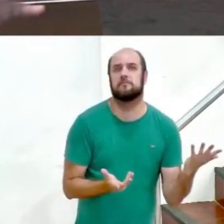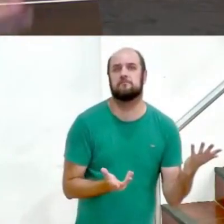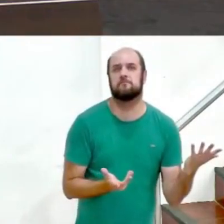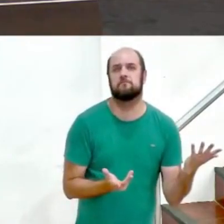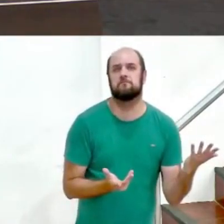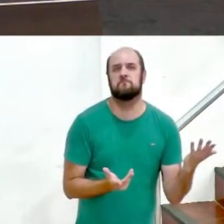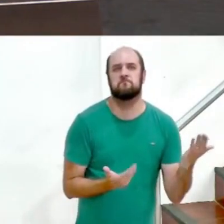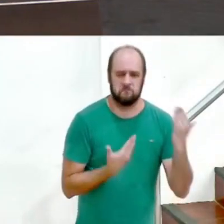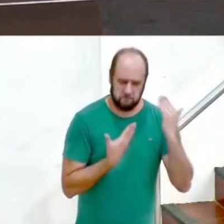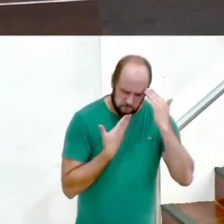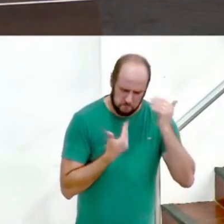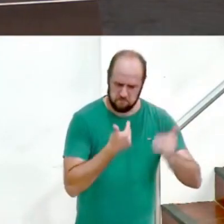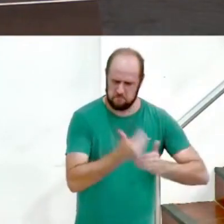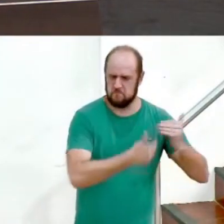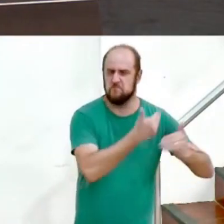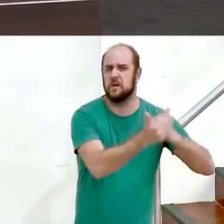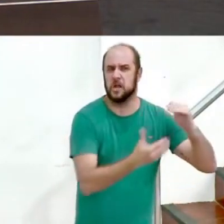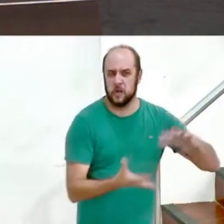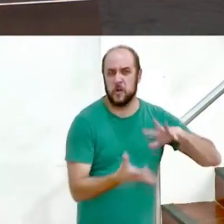Prosperidade na terra.